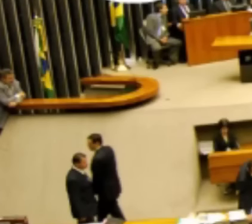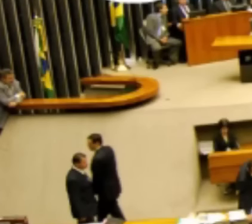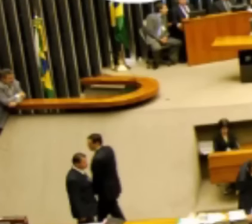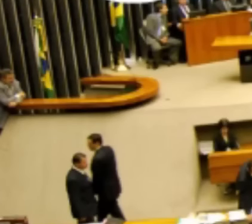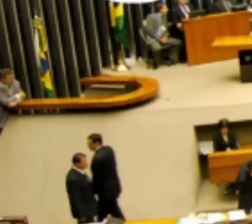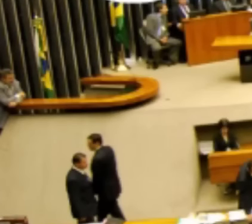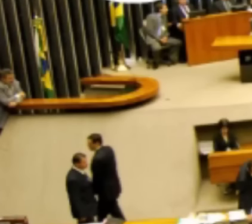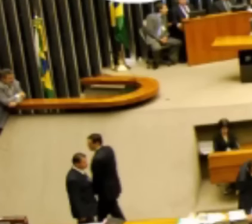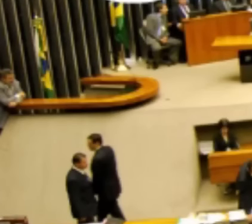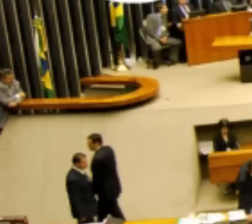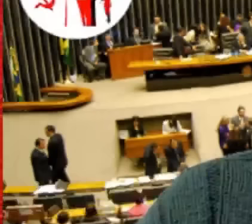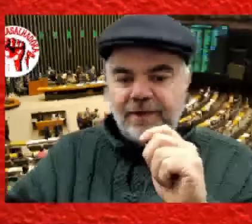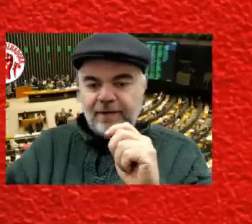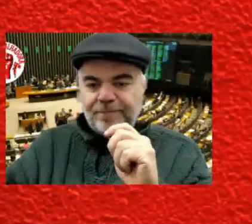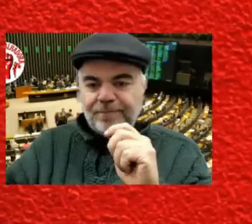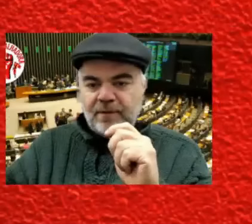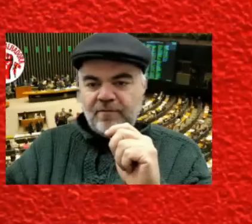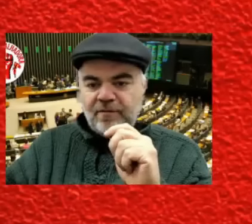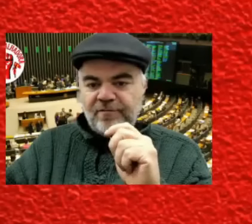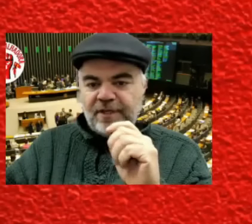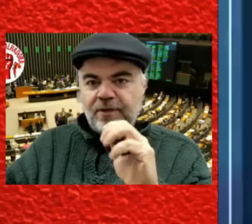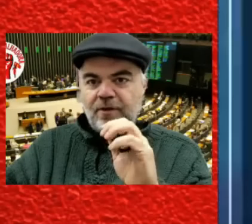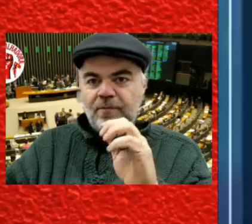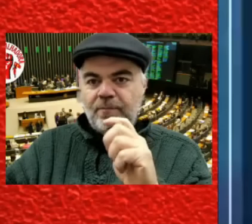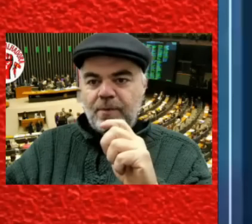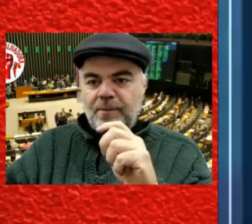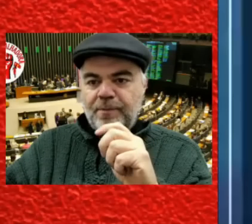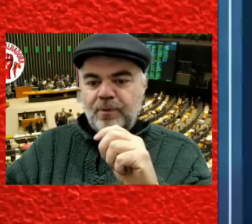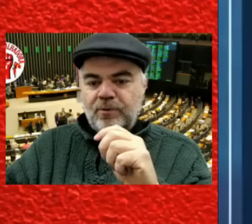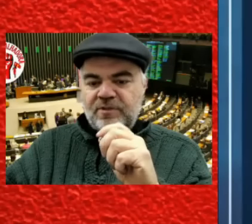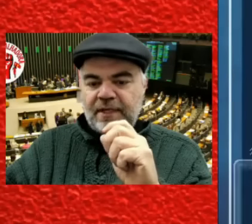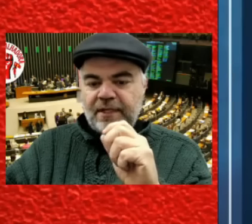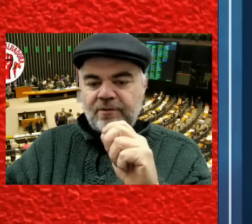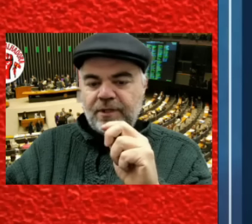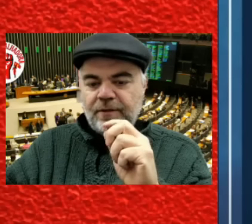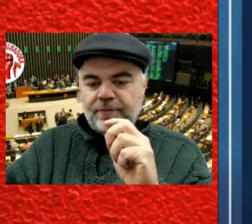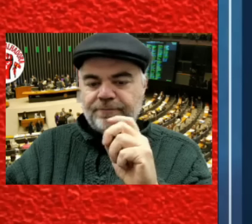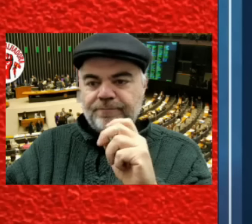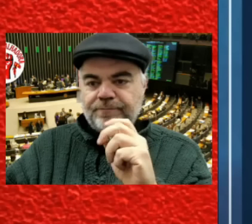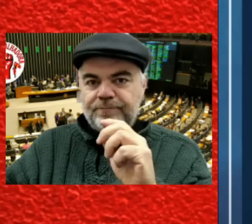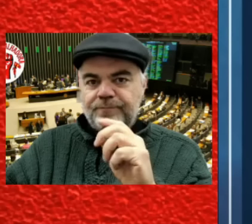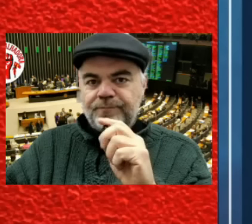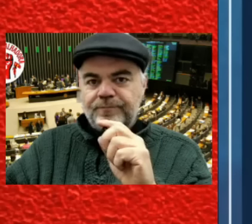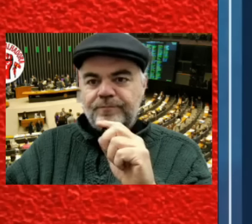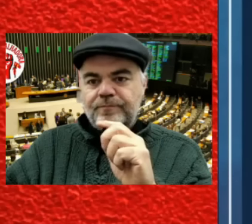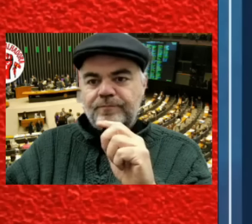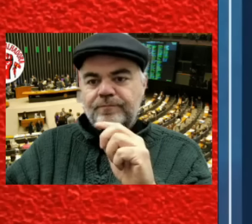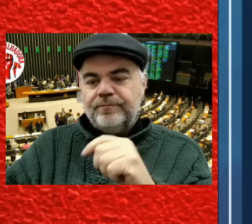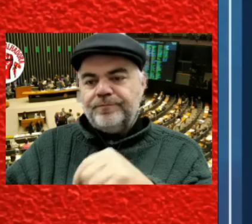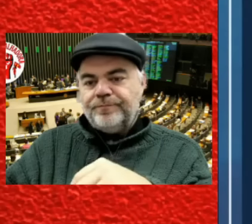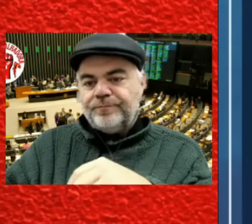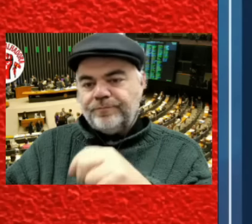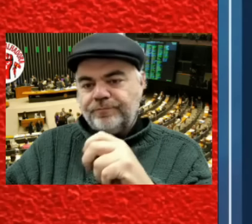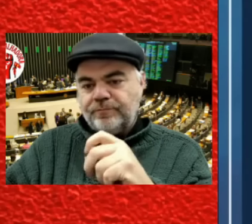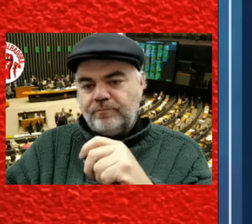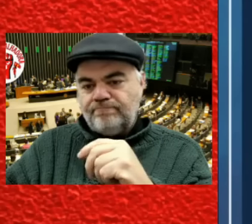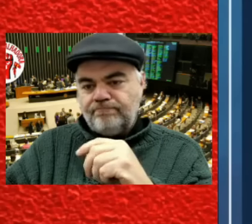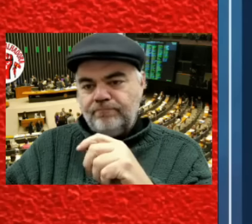esclarecer essa questão aqui ó vamos ver aqui ó próprio bolos falando aqui pessoal acabou de sair a